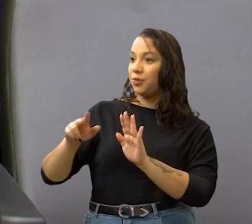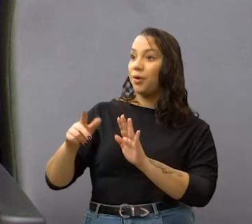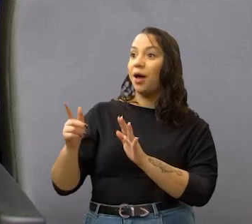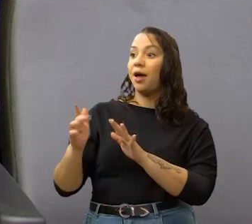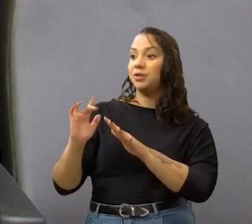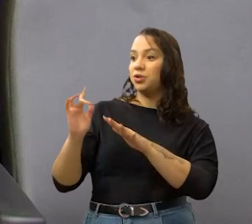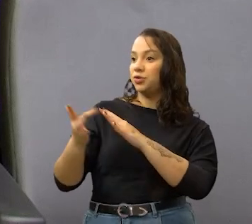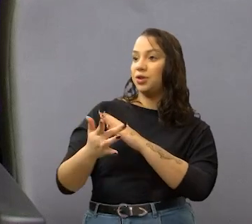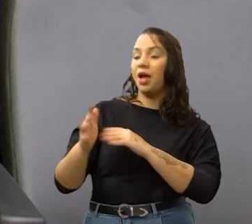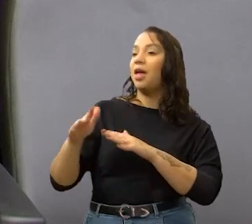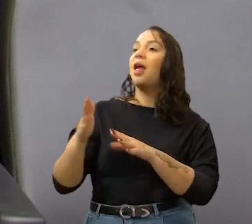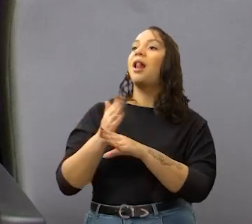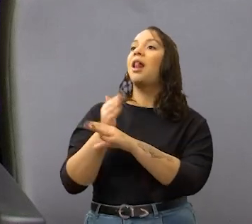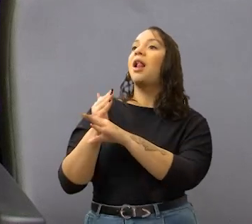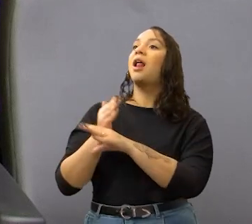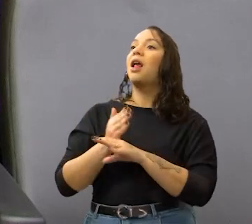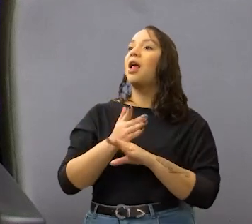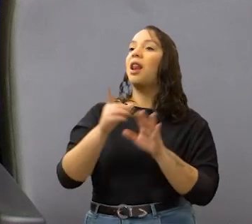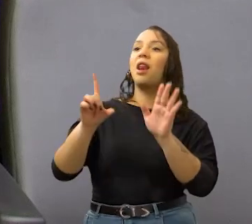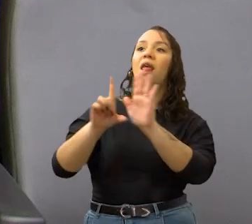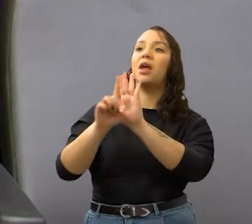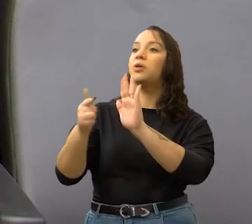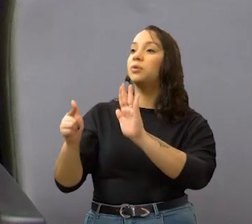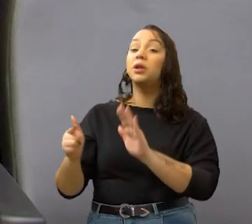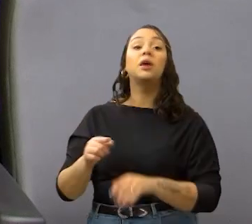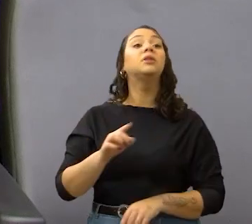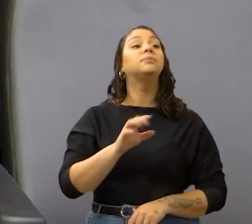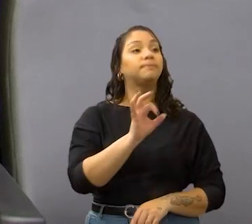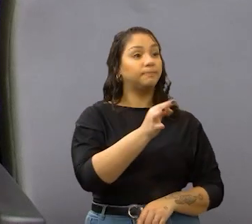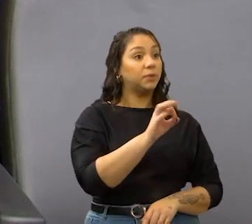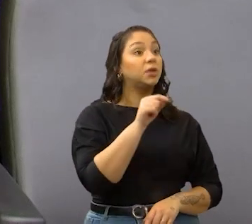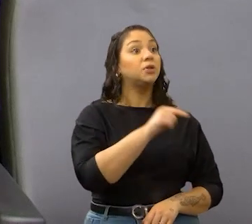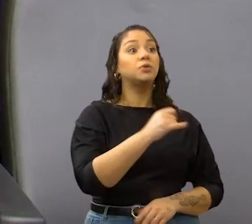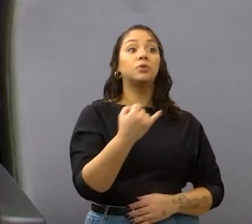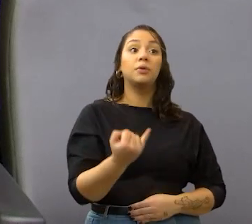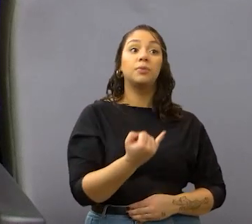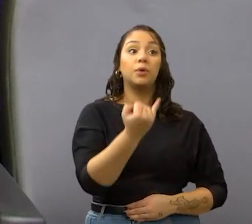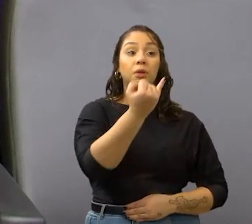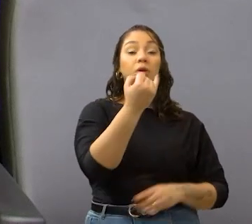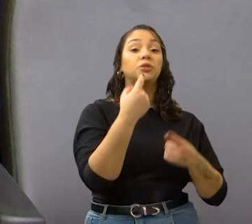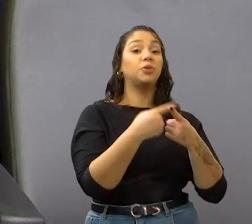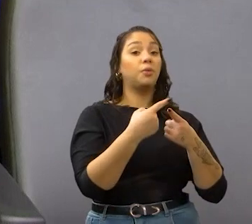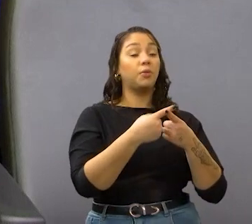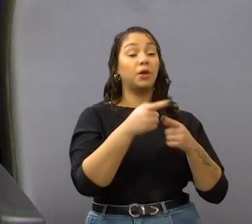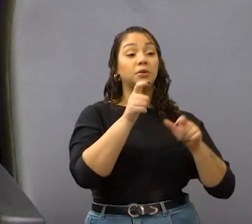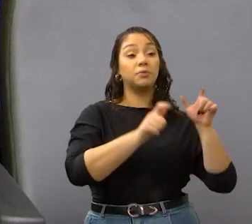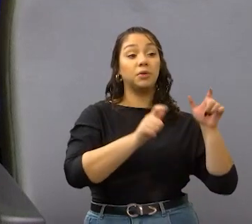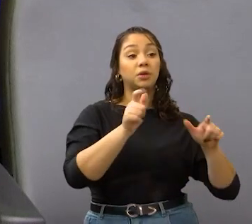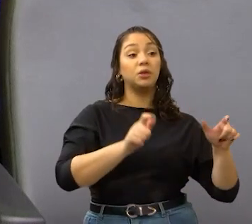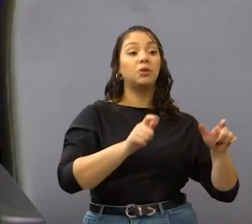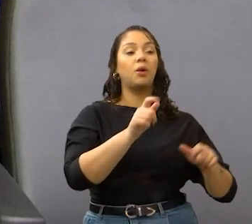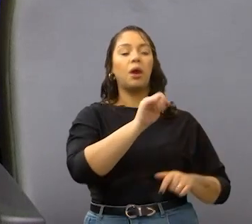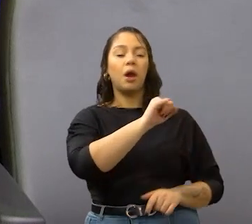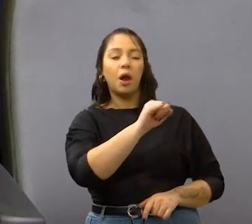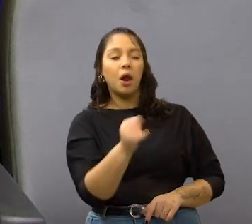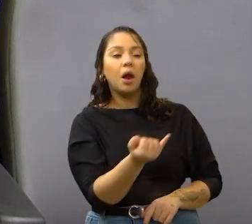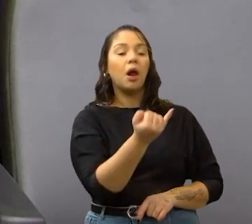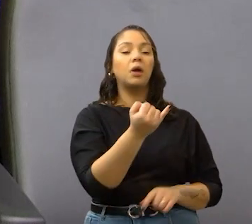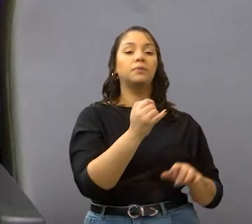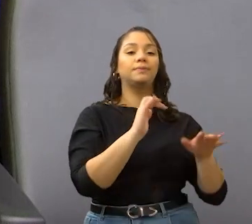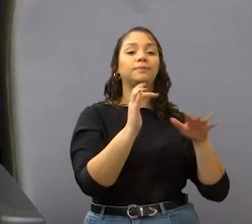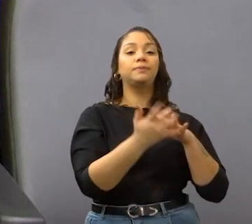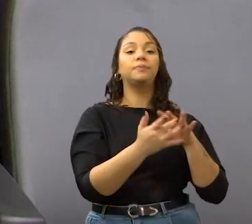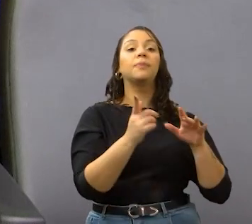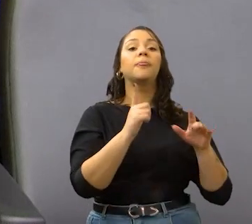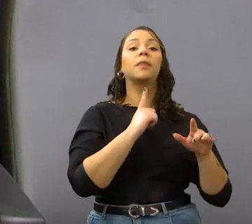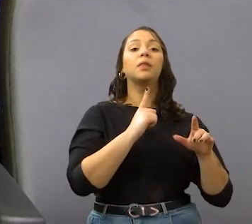uma terra sem lei as redes sociais. Exatamente. E isso é muito importante, porque as pessoas utilizam muitas vezes